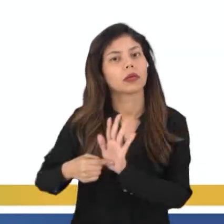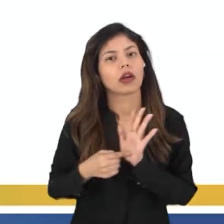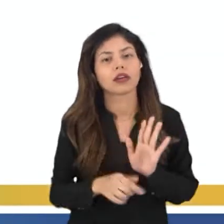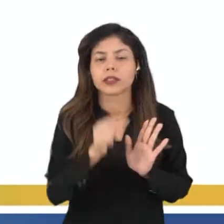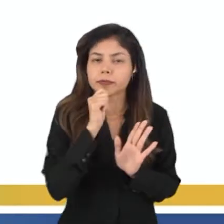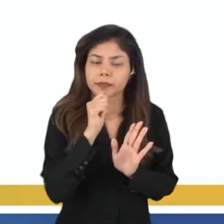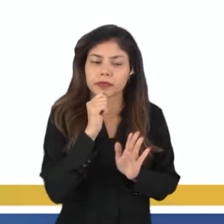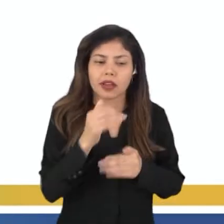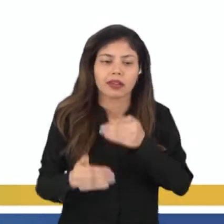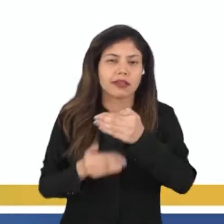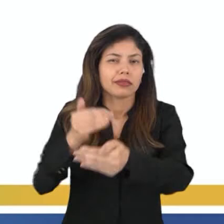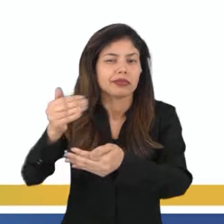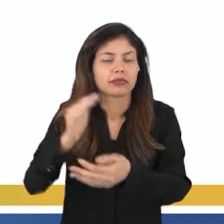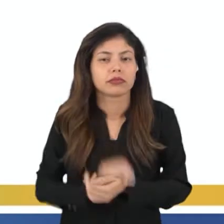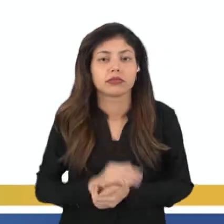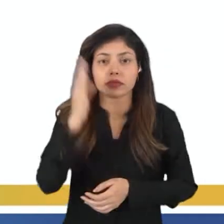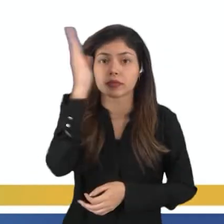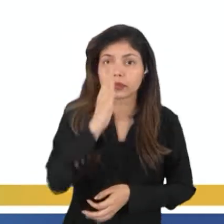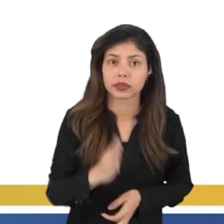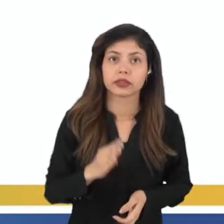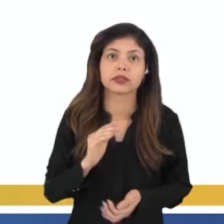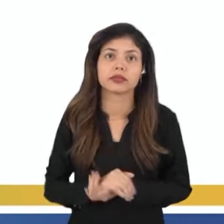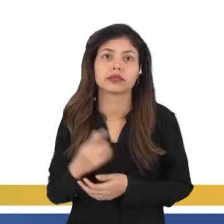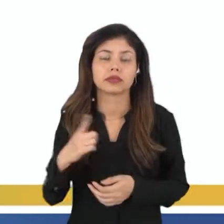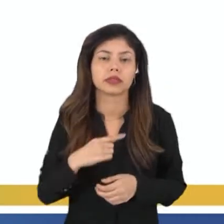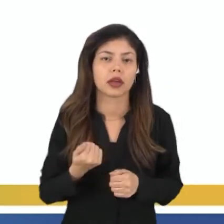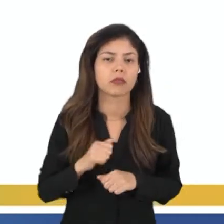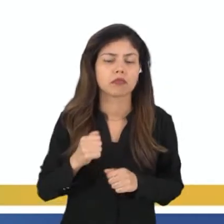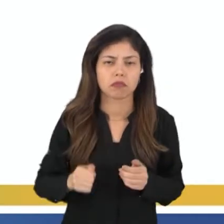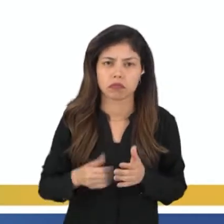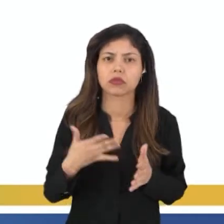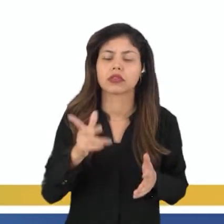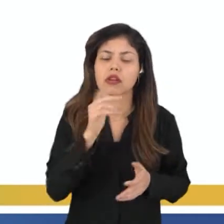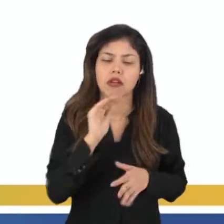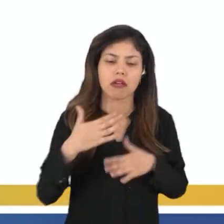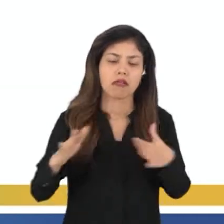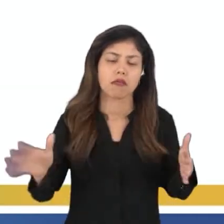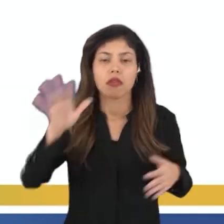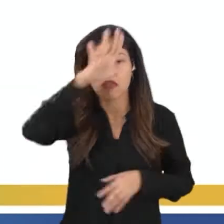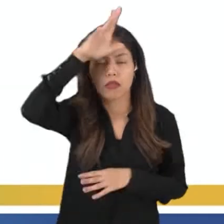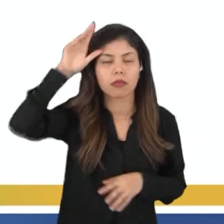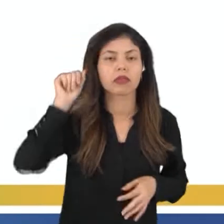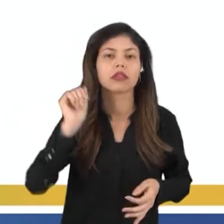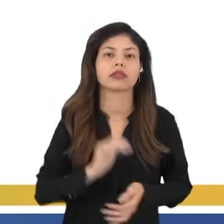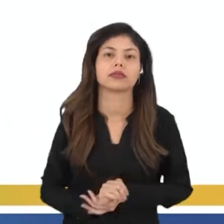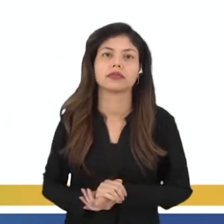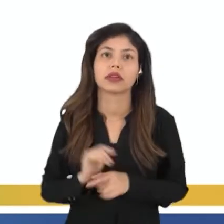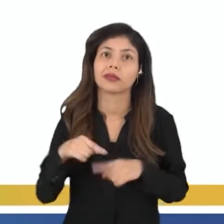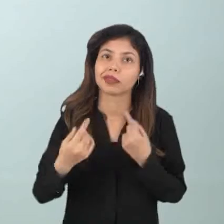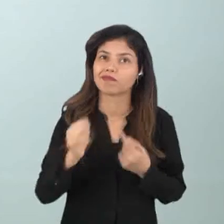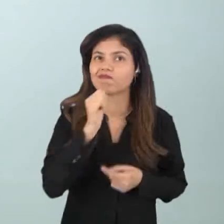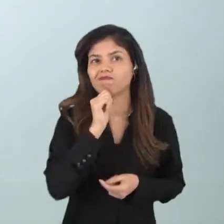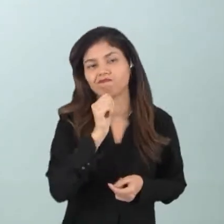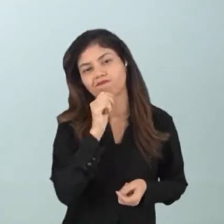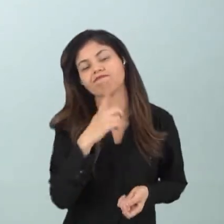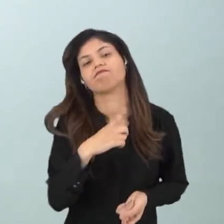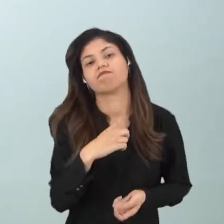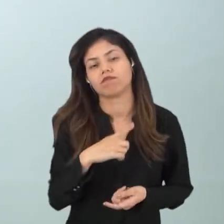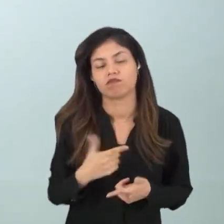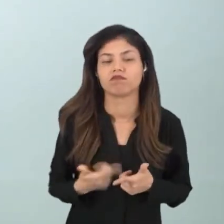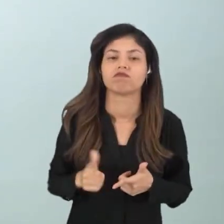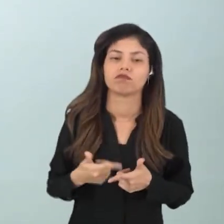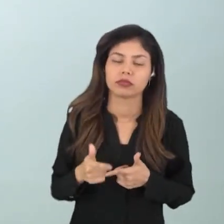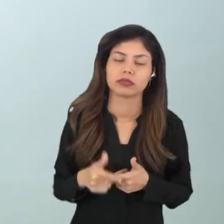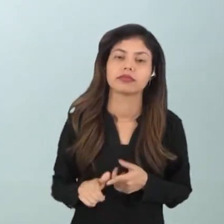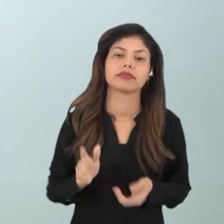ainda precisa avançar muito, apesar do Brasil ter muitas águas, principalmente na região amazônica, mas ainda há um descaso ainda para o